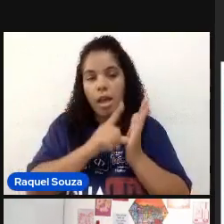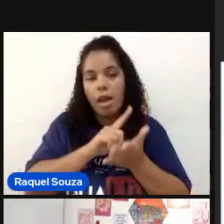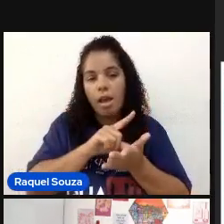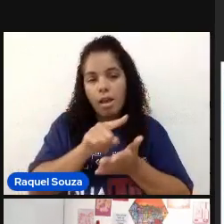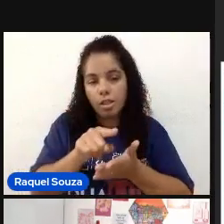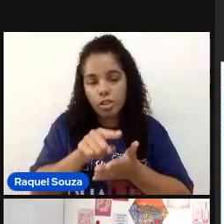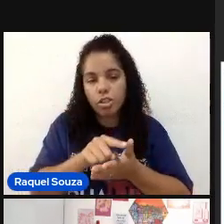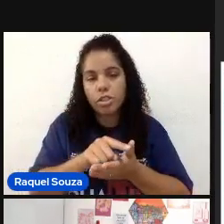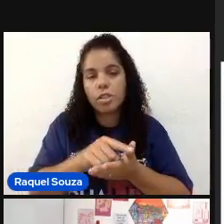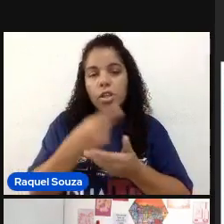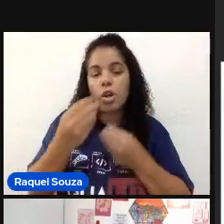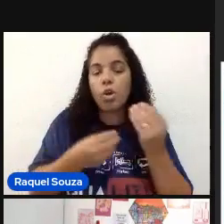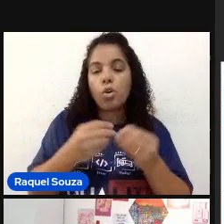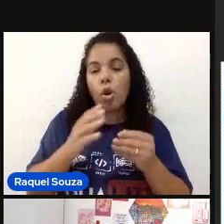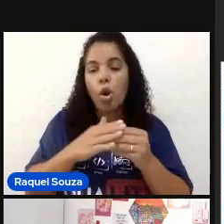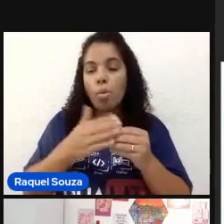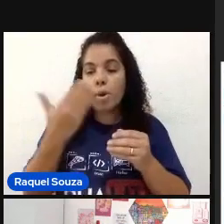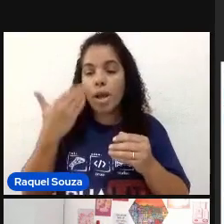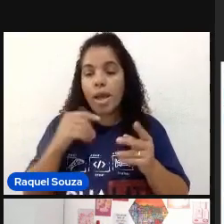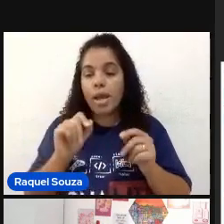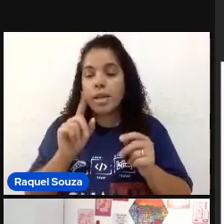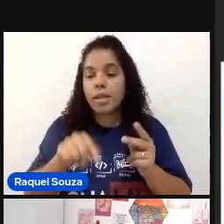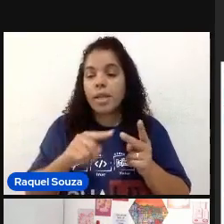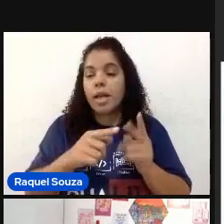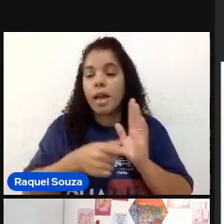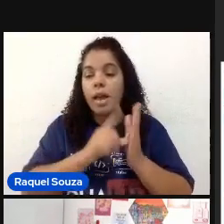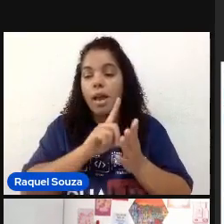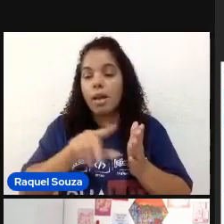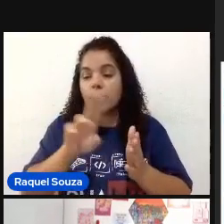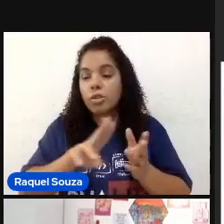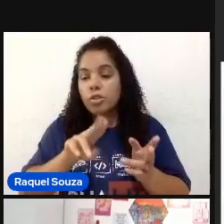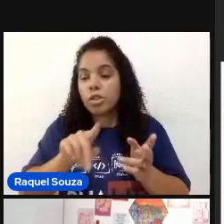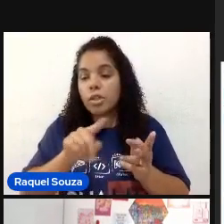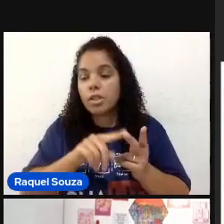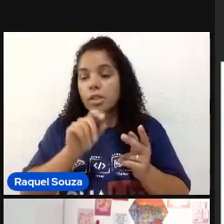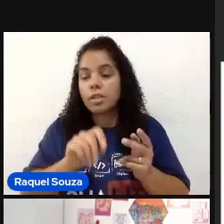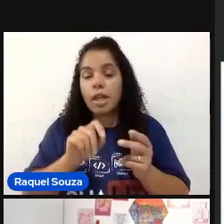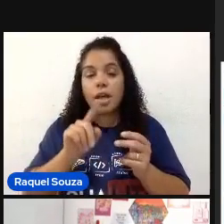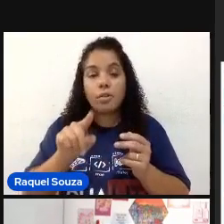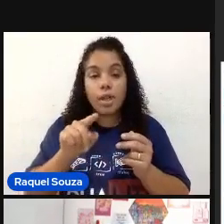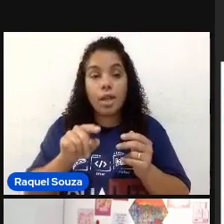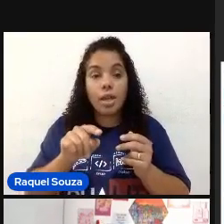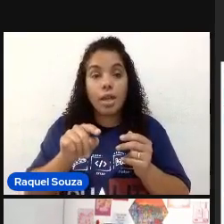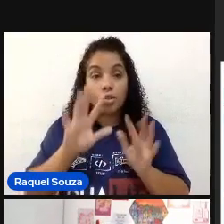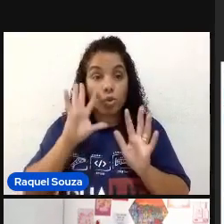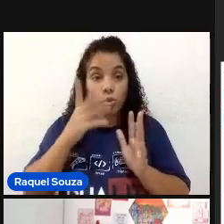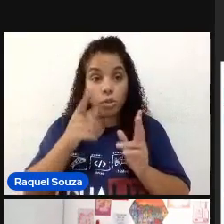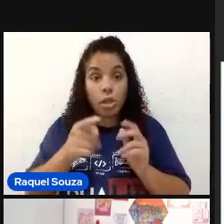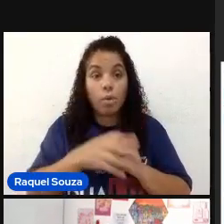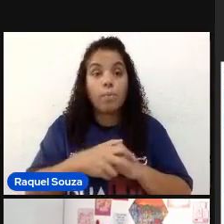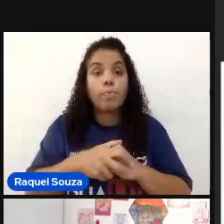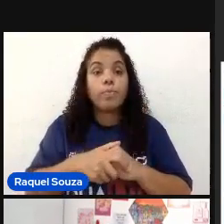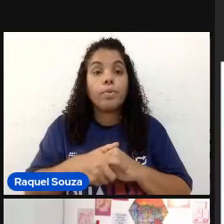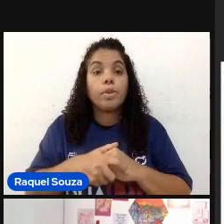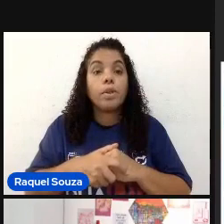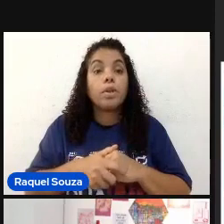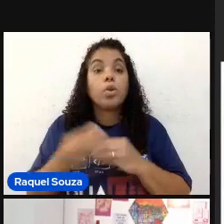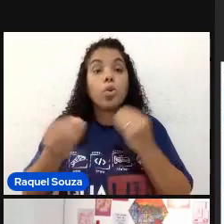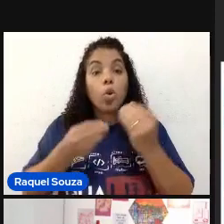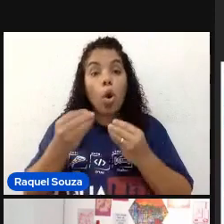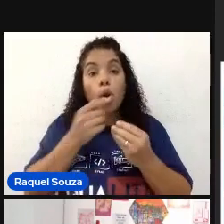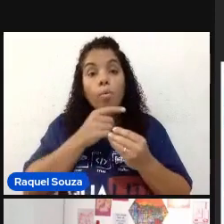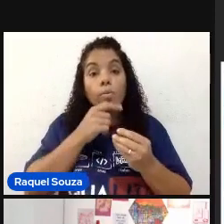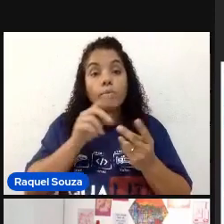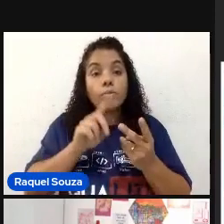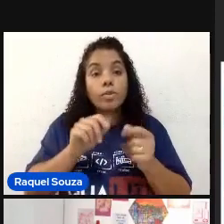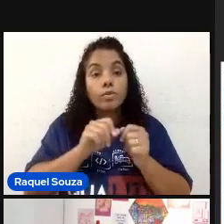ele era antes de utilizar a minha solução, como é que ele se comporta enquanto ele está usando a minha solução